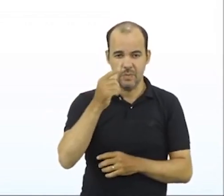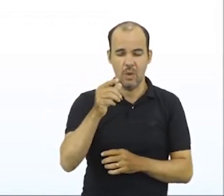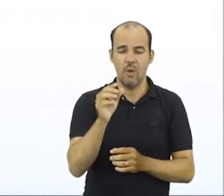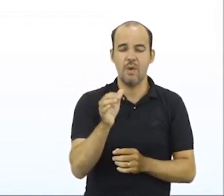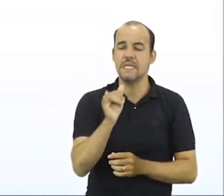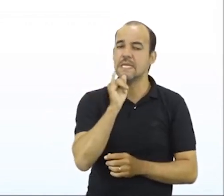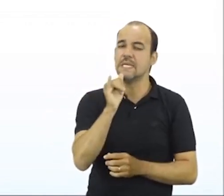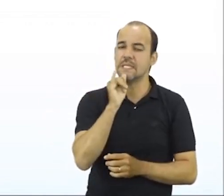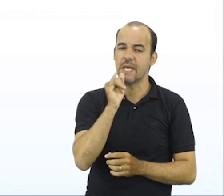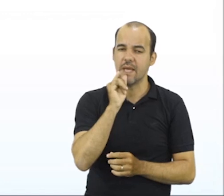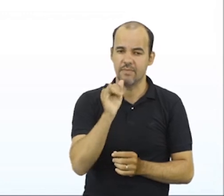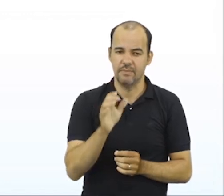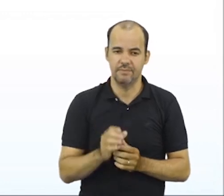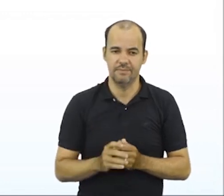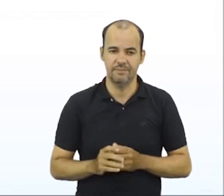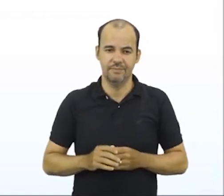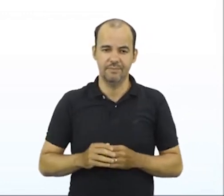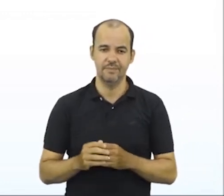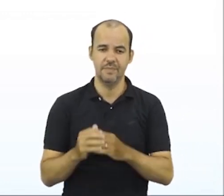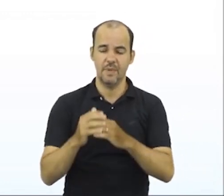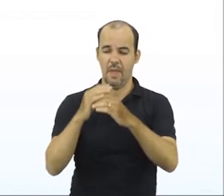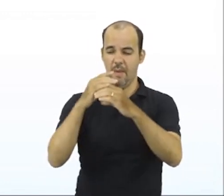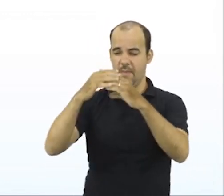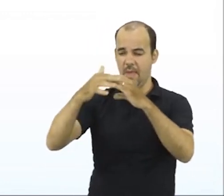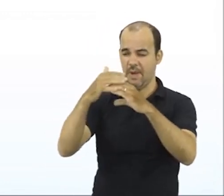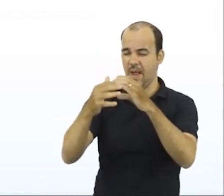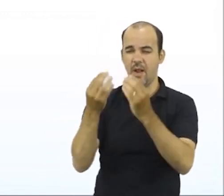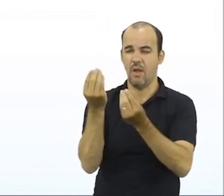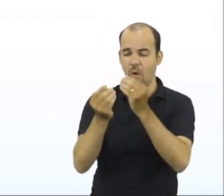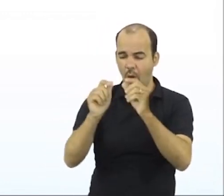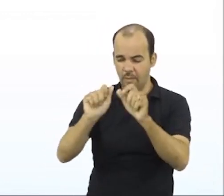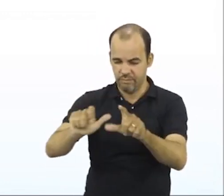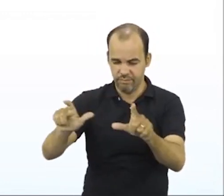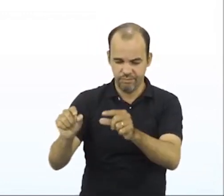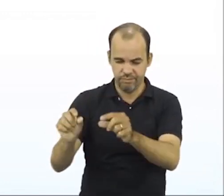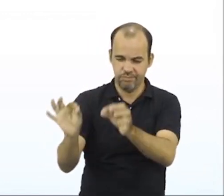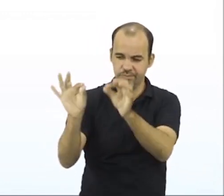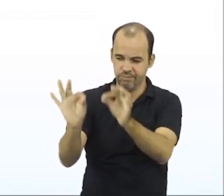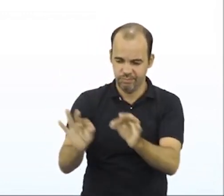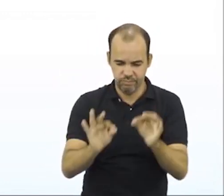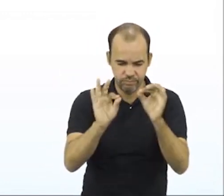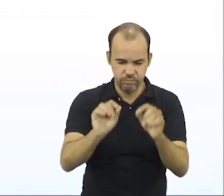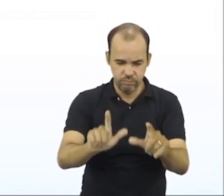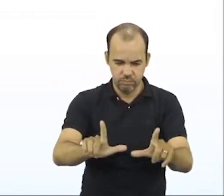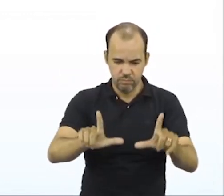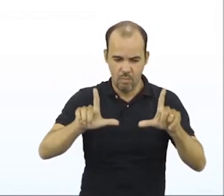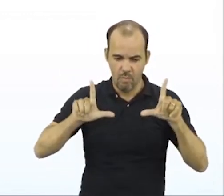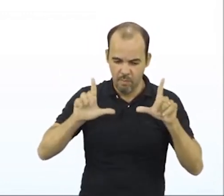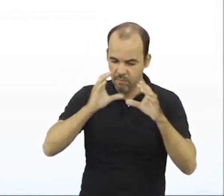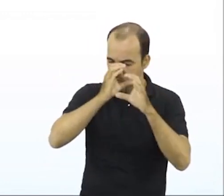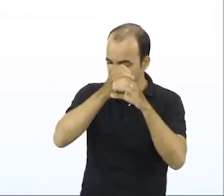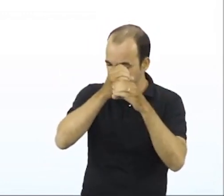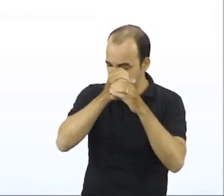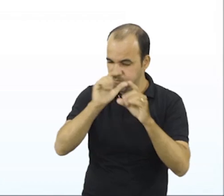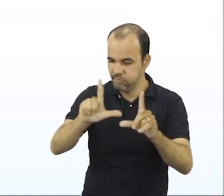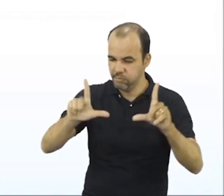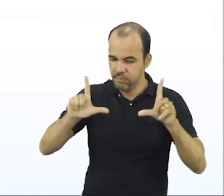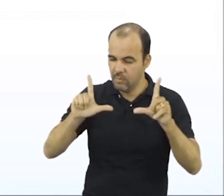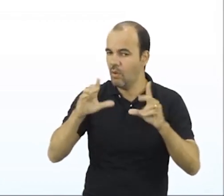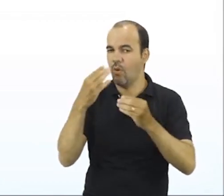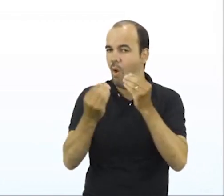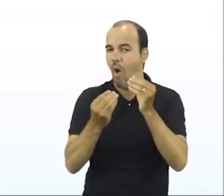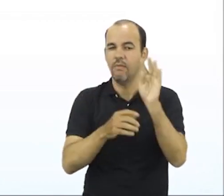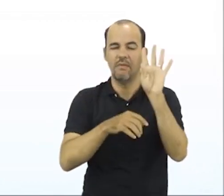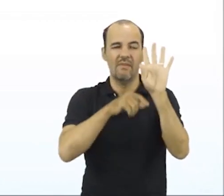assim. A membrana é sempre assim, ó. Eu vou fazer um pedacinho aqui, porque você nunca mais erra isso aqui.